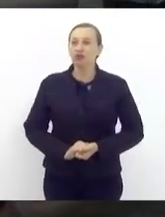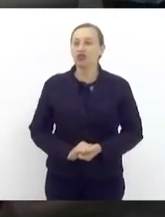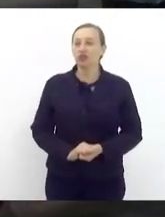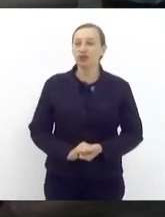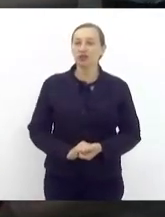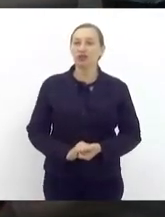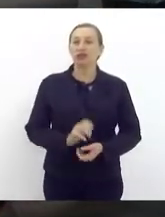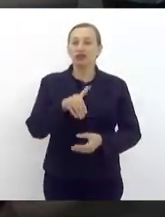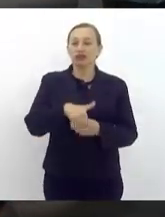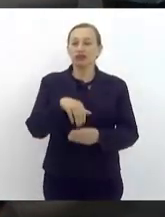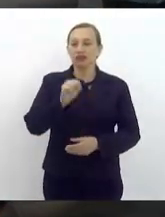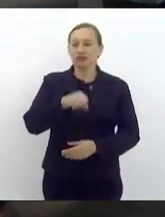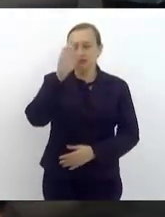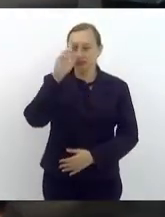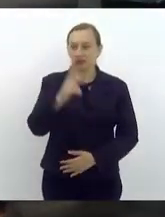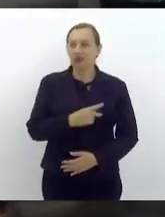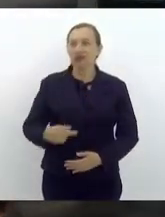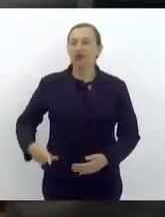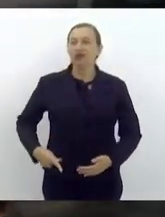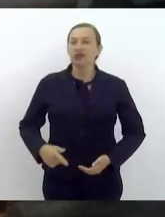Meu voto é sim, presidente.